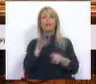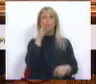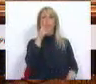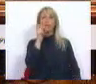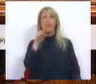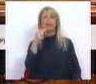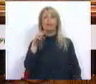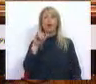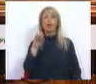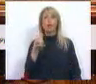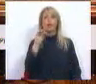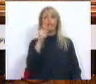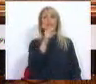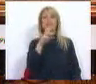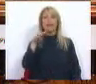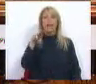do PS.